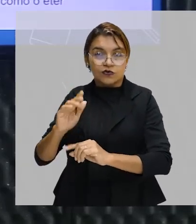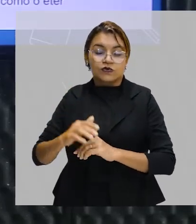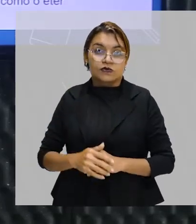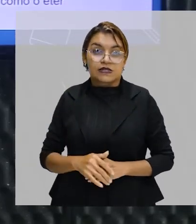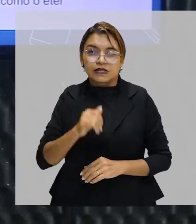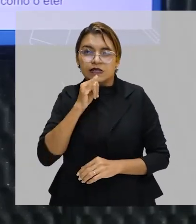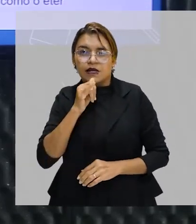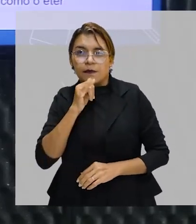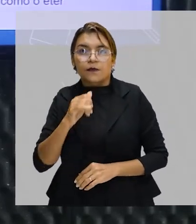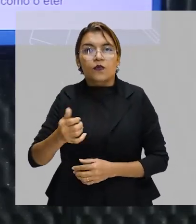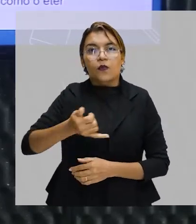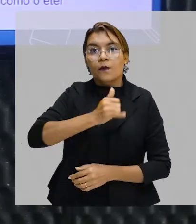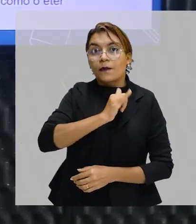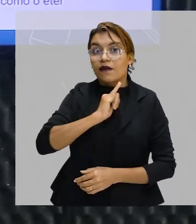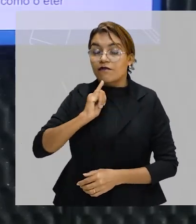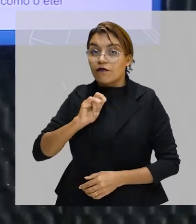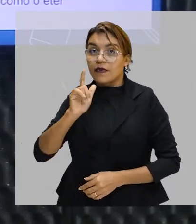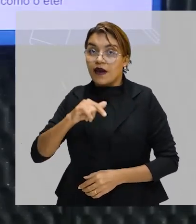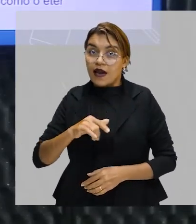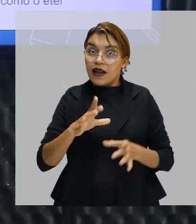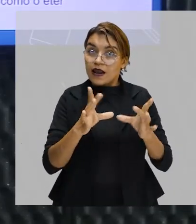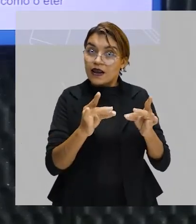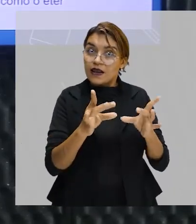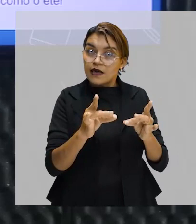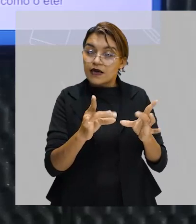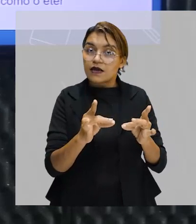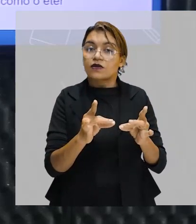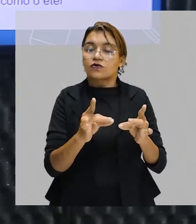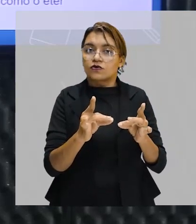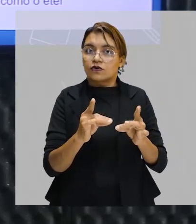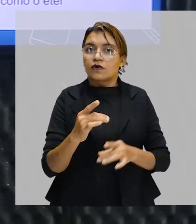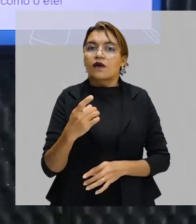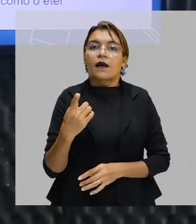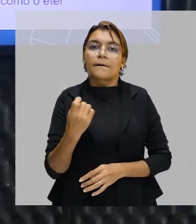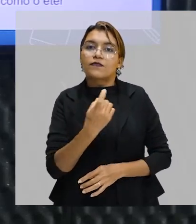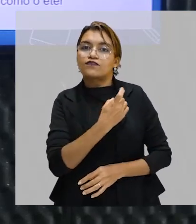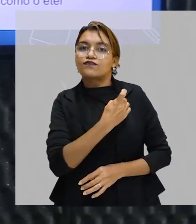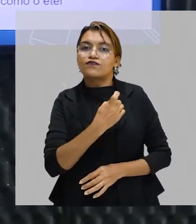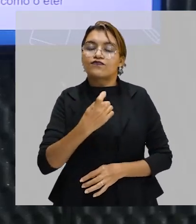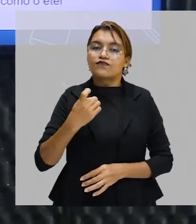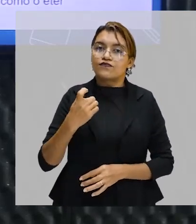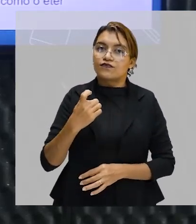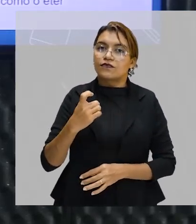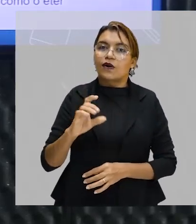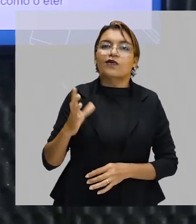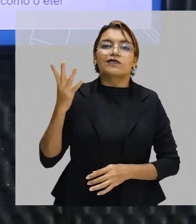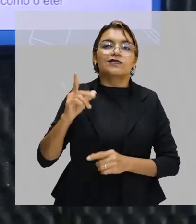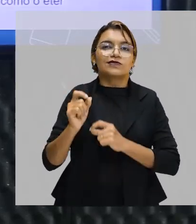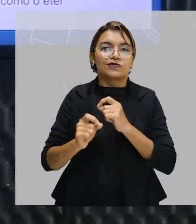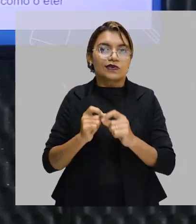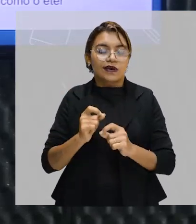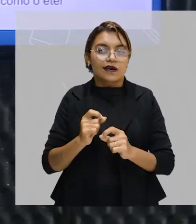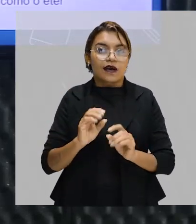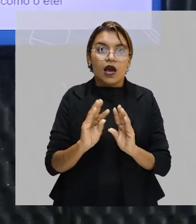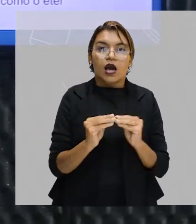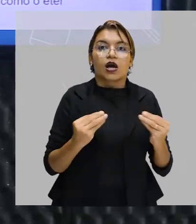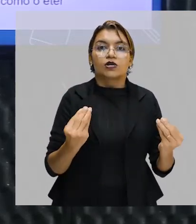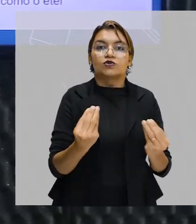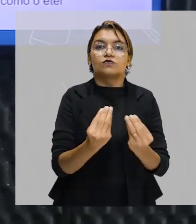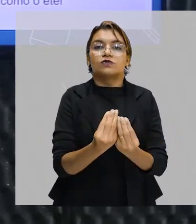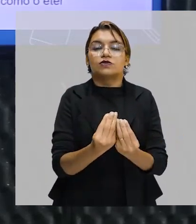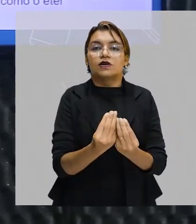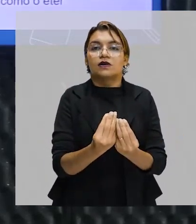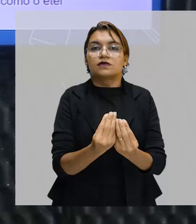uma substância no estado líquido, ok? Aí você passa o perfume no seu corpo, o que acontece? Essa substância ela tem